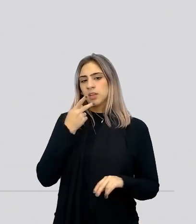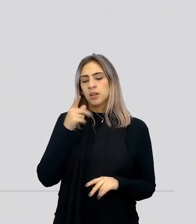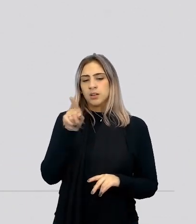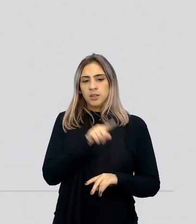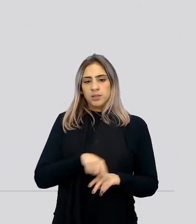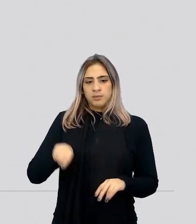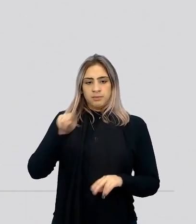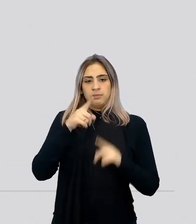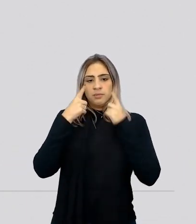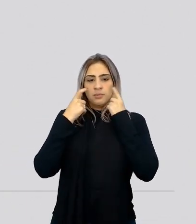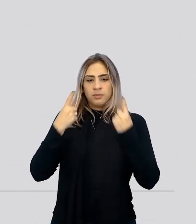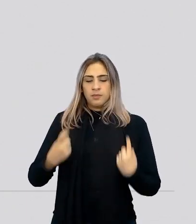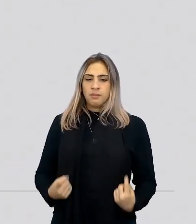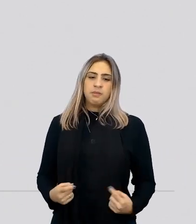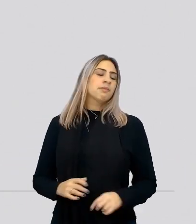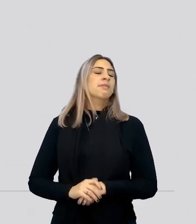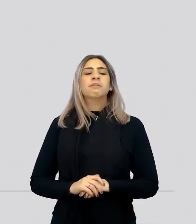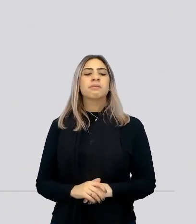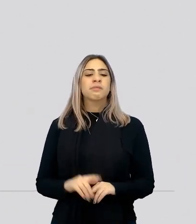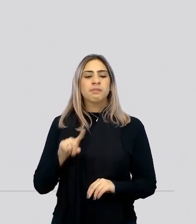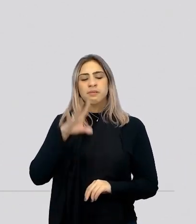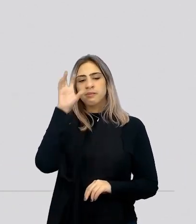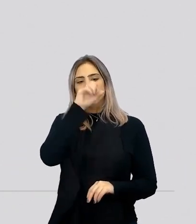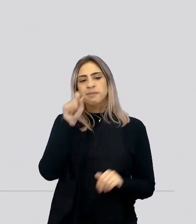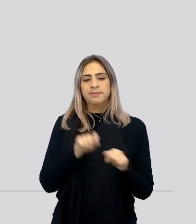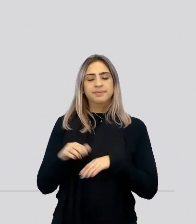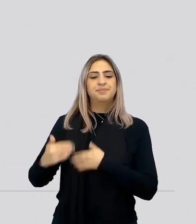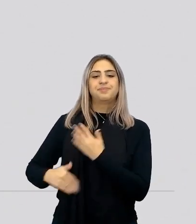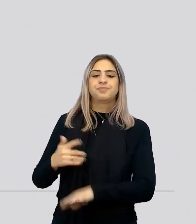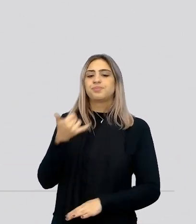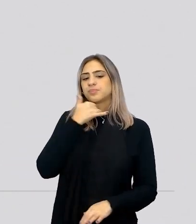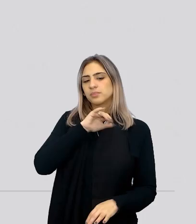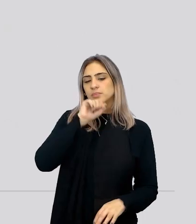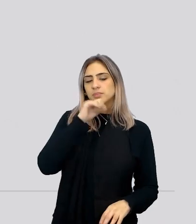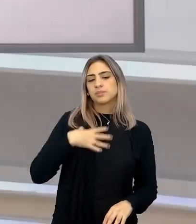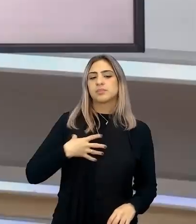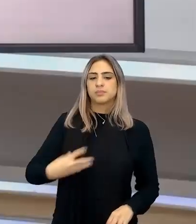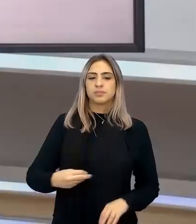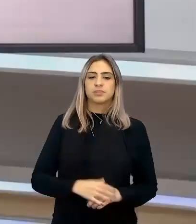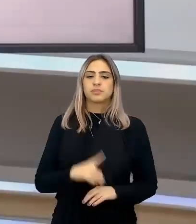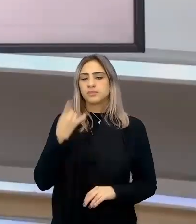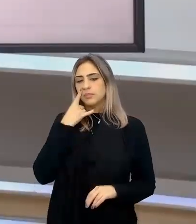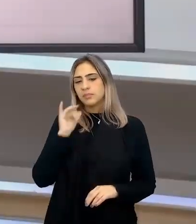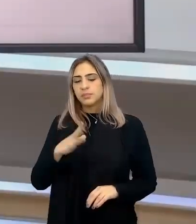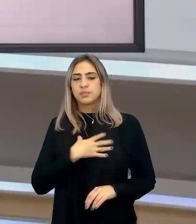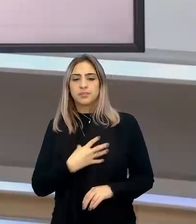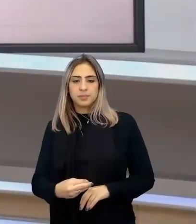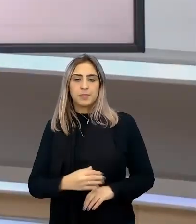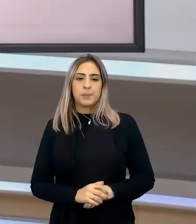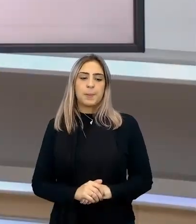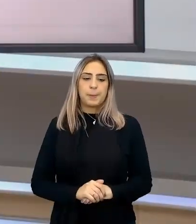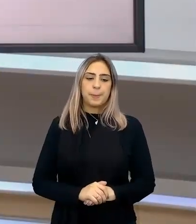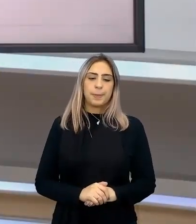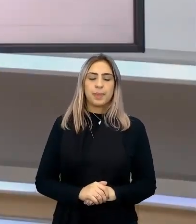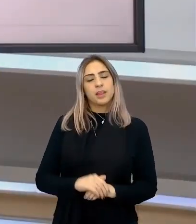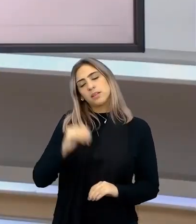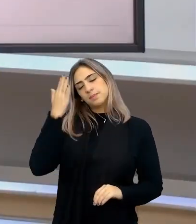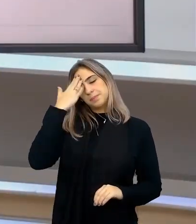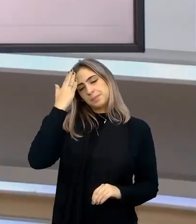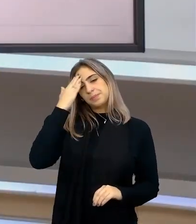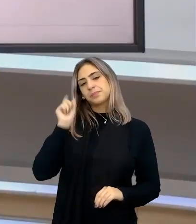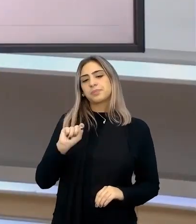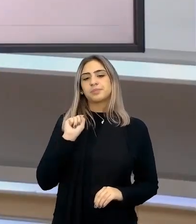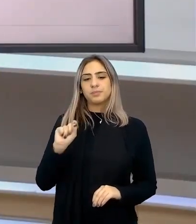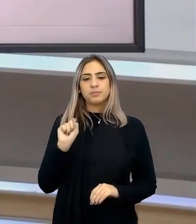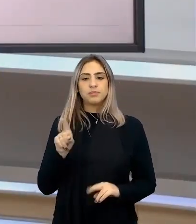esses ciclos de violência, né, que são aprendidos e reproduzidos de mãe para filha, de pai para filho. Entendemos o que são